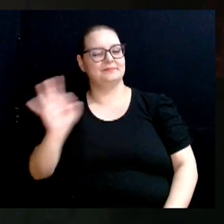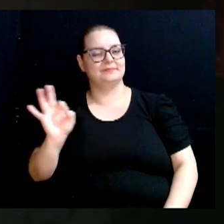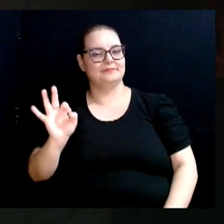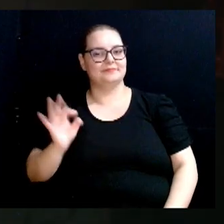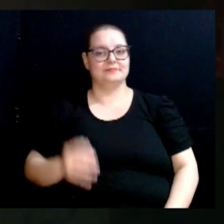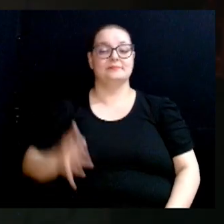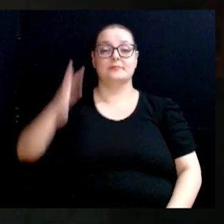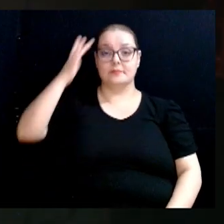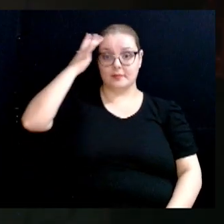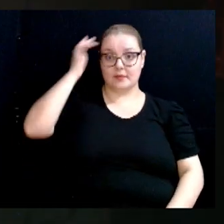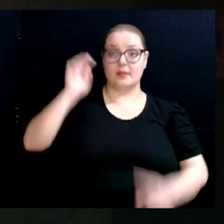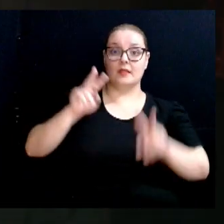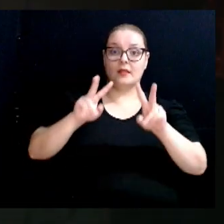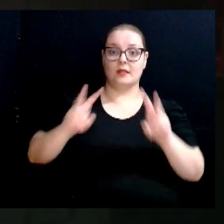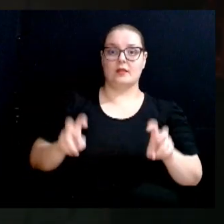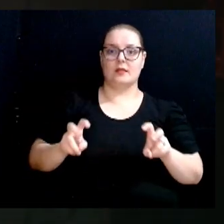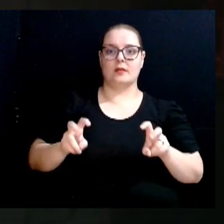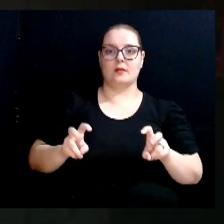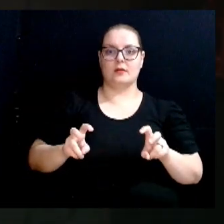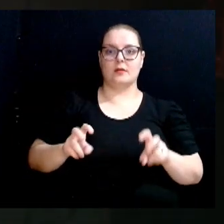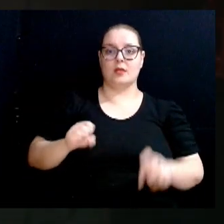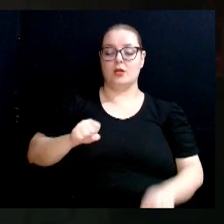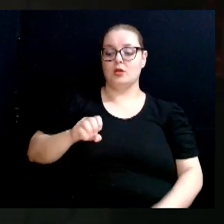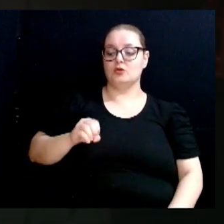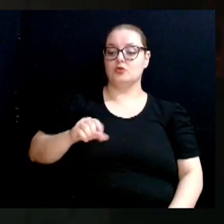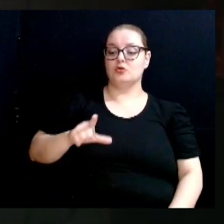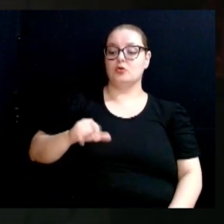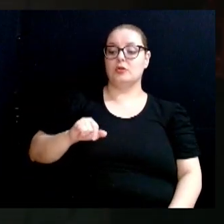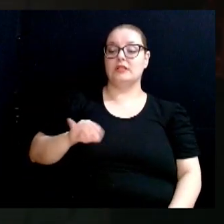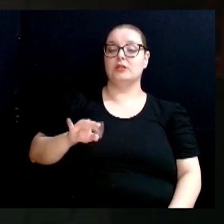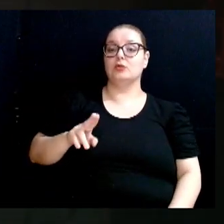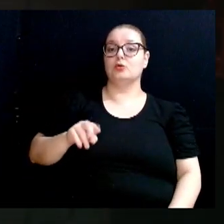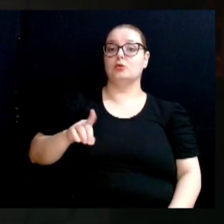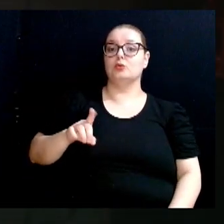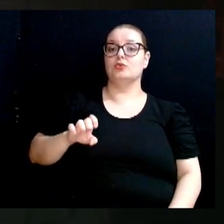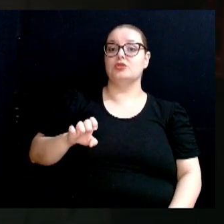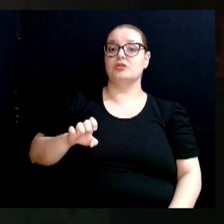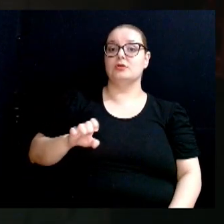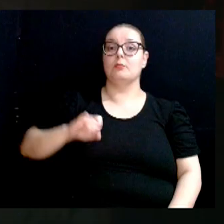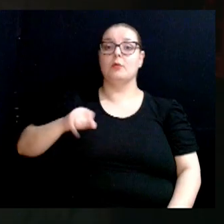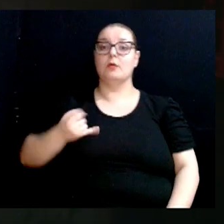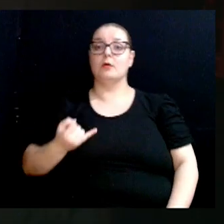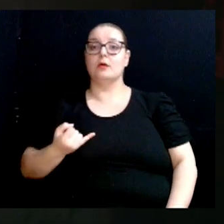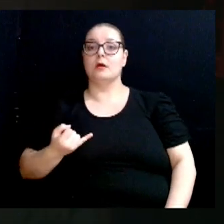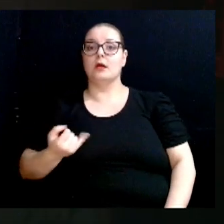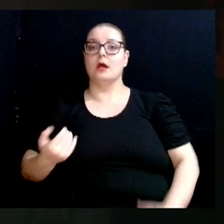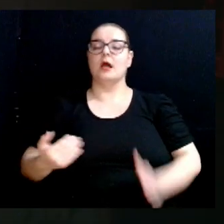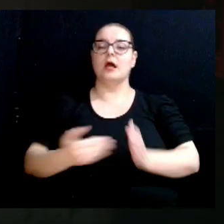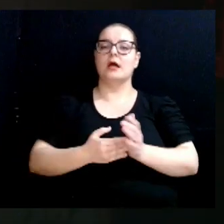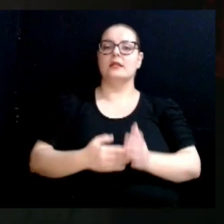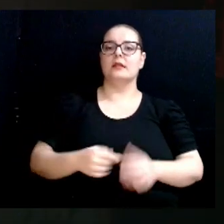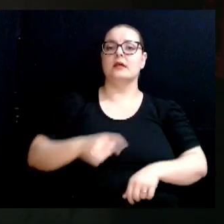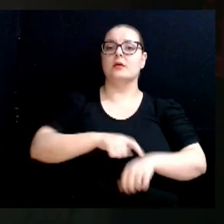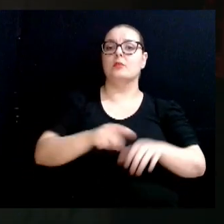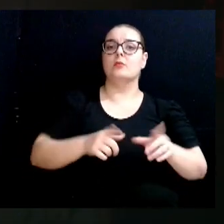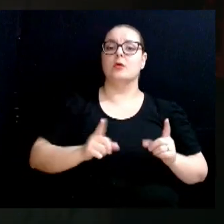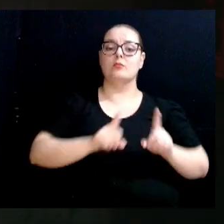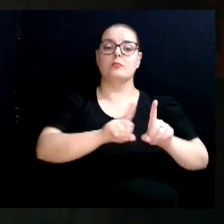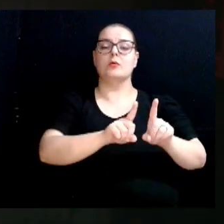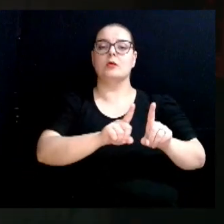tema é solitude proveitosa. Até que ponto uma companhia é necessária para aproveitar os